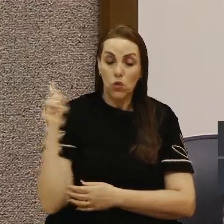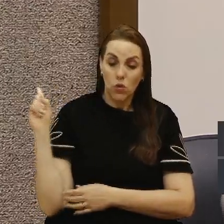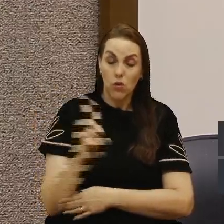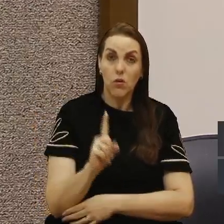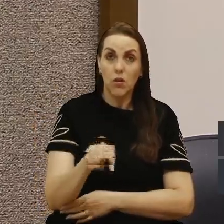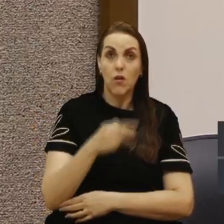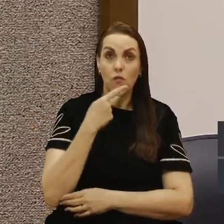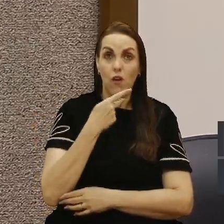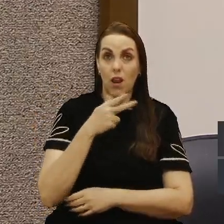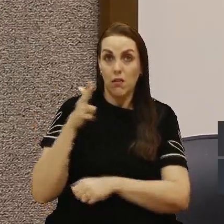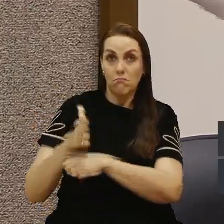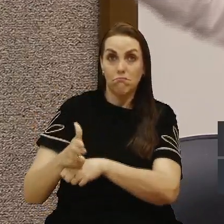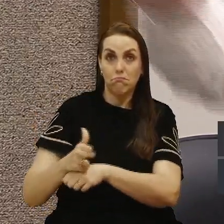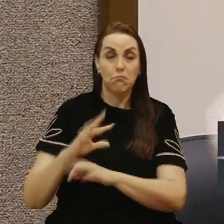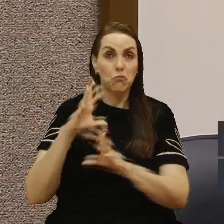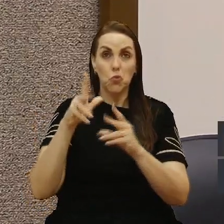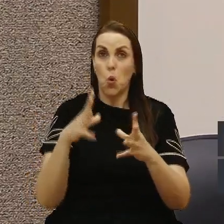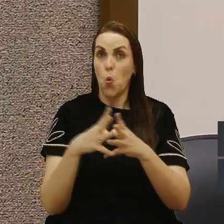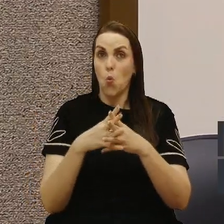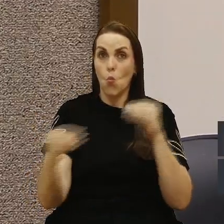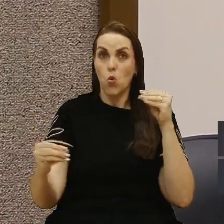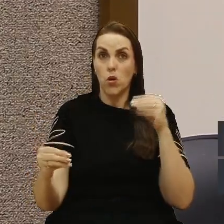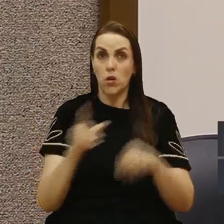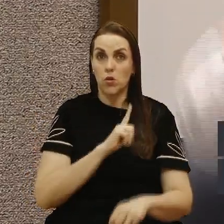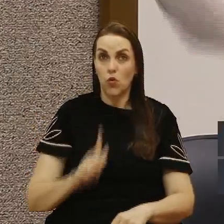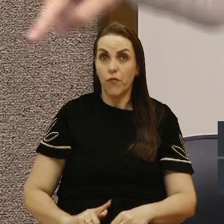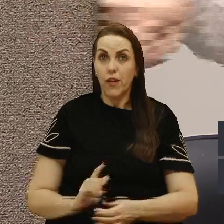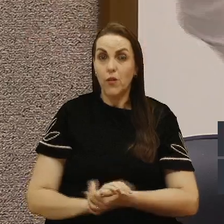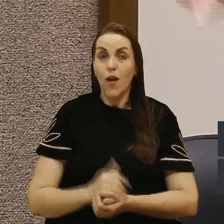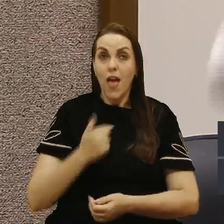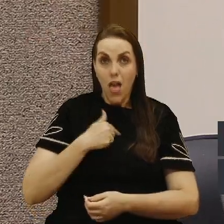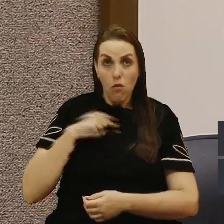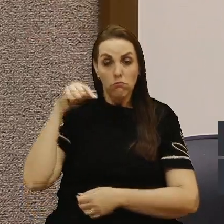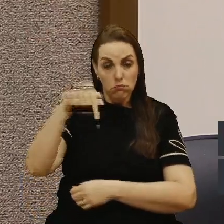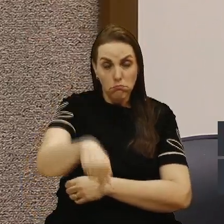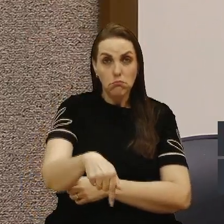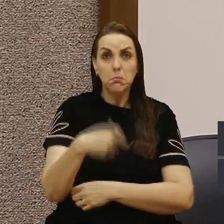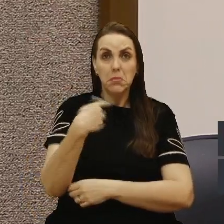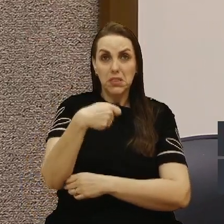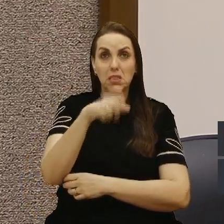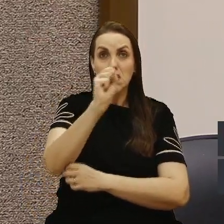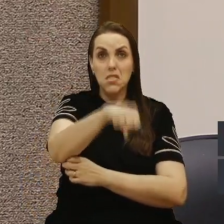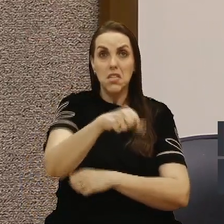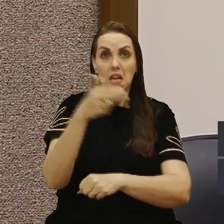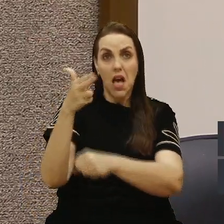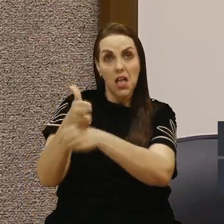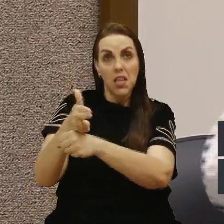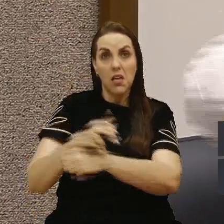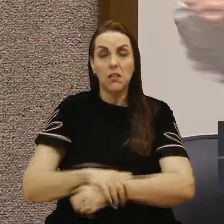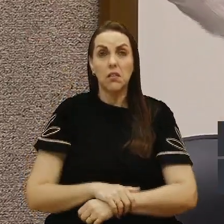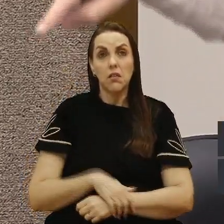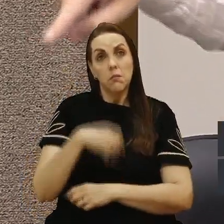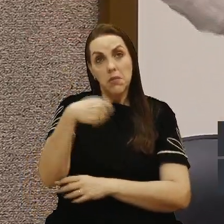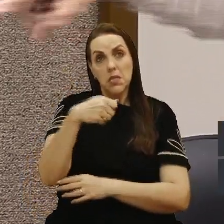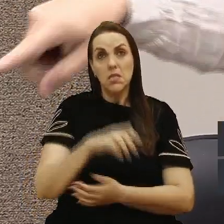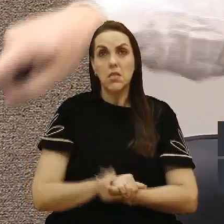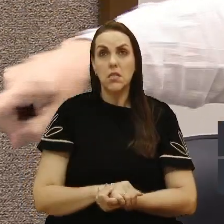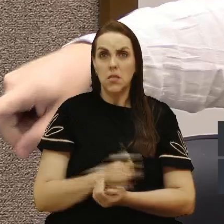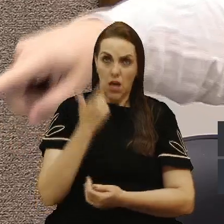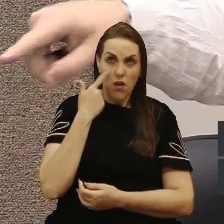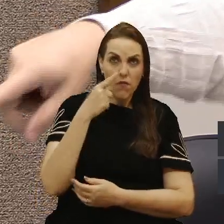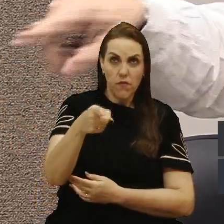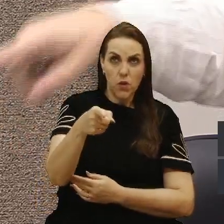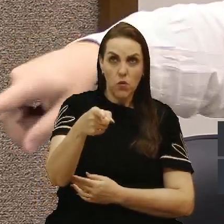radar fui eu. O governo, todo mundo sumiu, vereador Lucas. Eu vim aqui e falei, eu acho que tem que ter radar. Quem me viu, estava